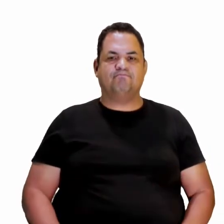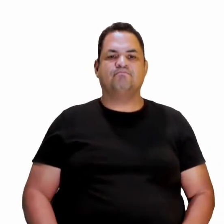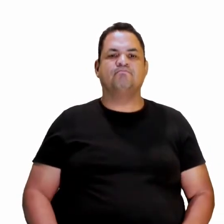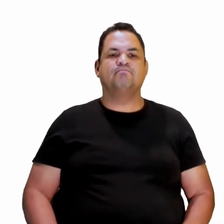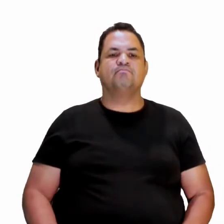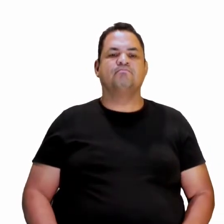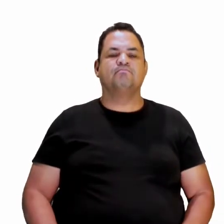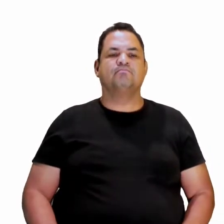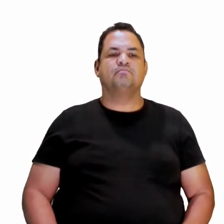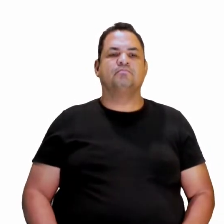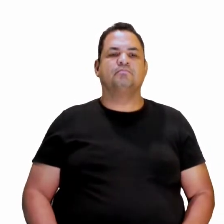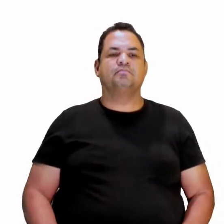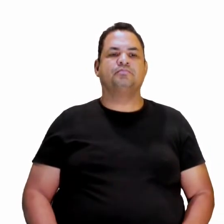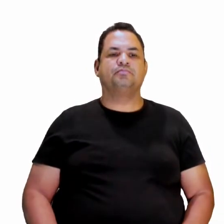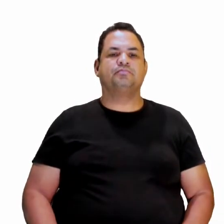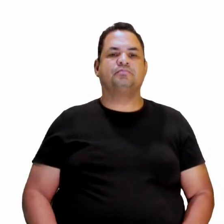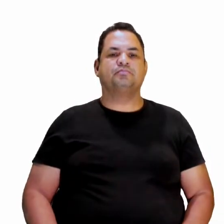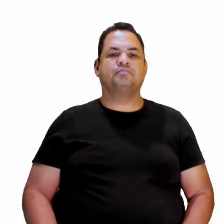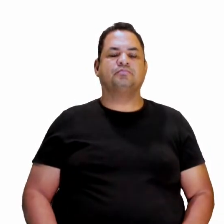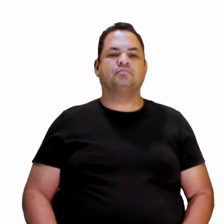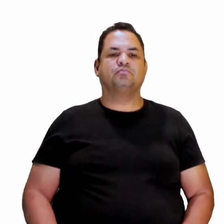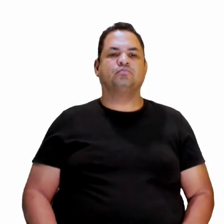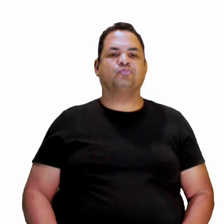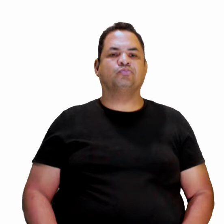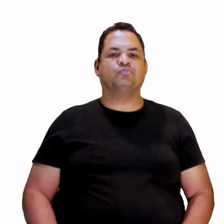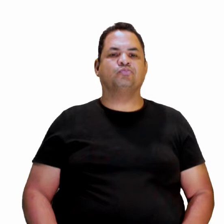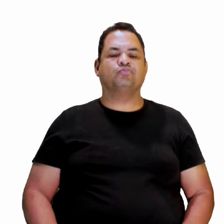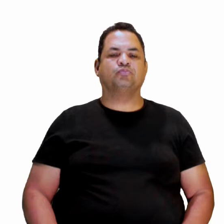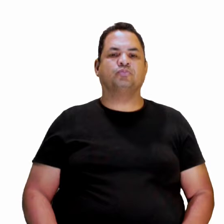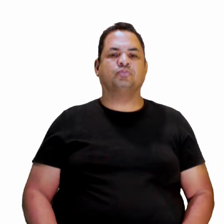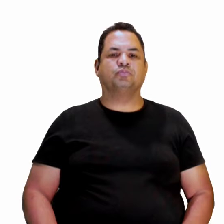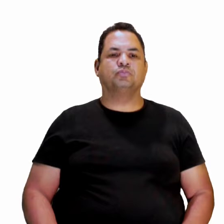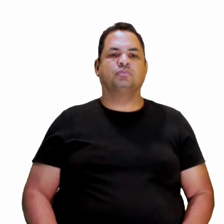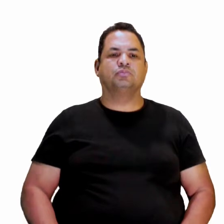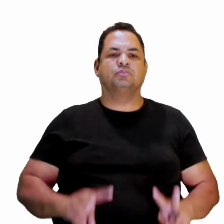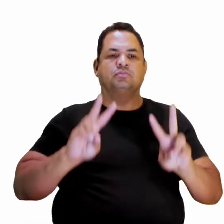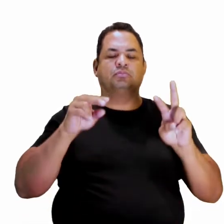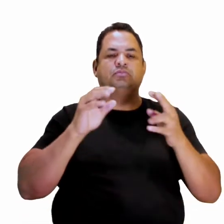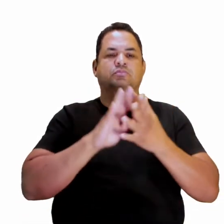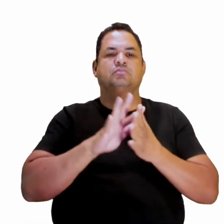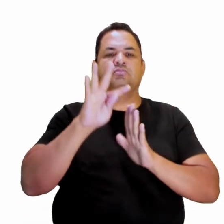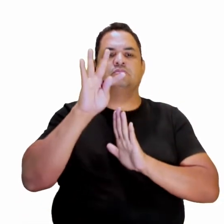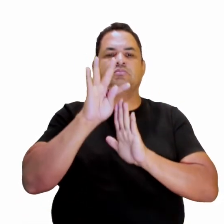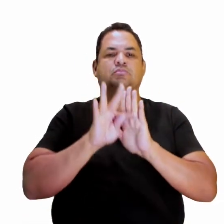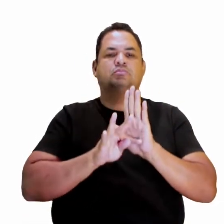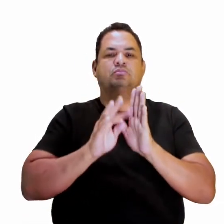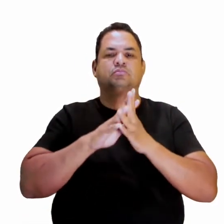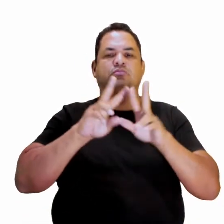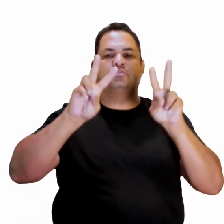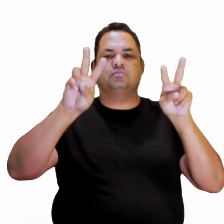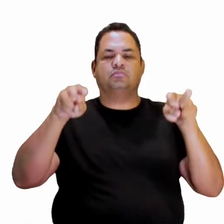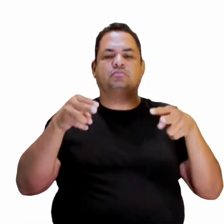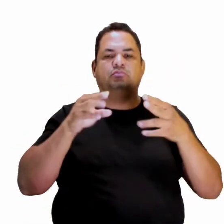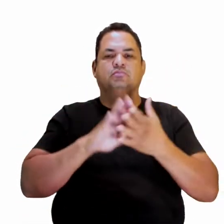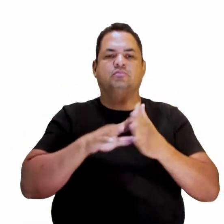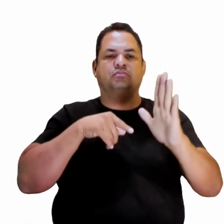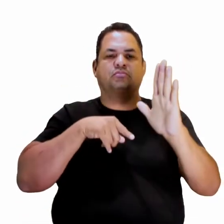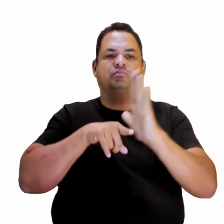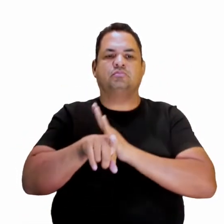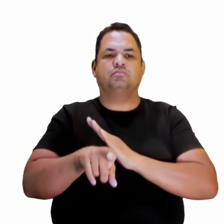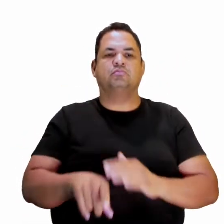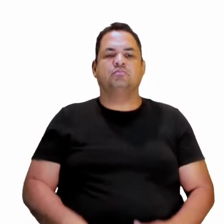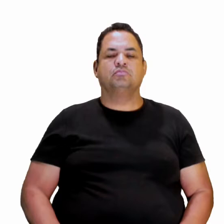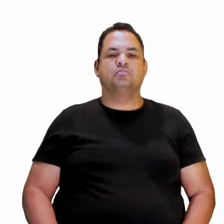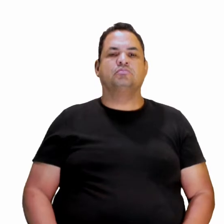aí, the title of the text is a question, o título do texto é uma pergunta, que é esse aqui, are